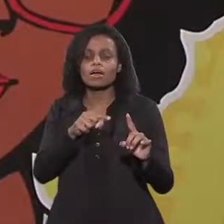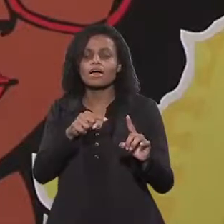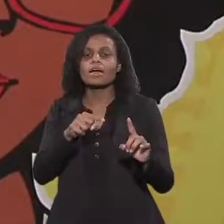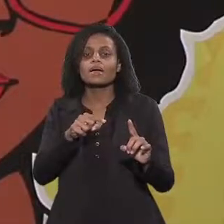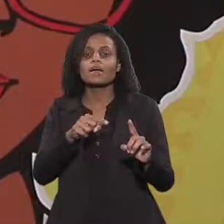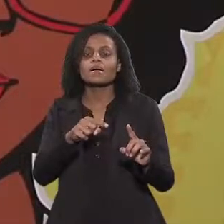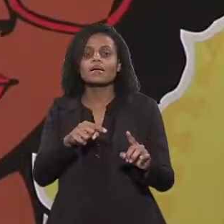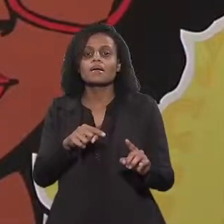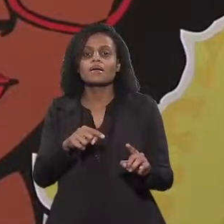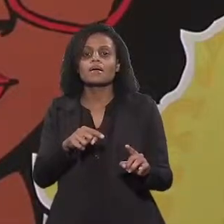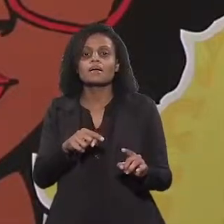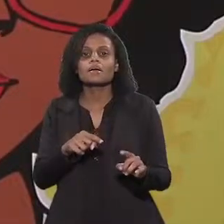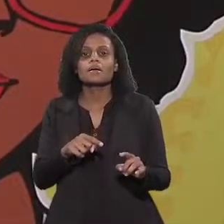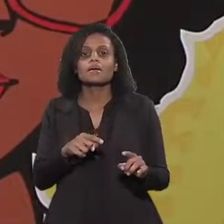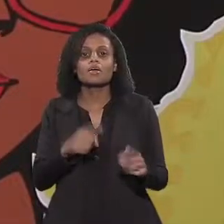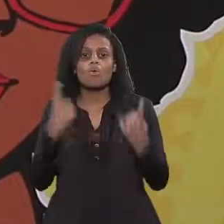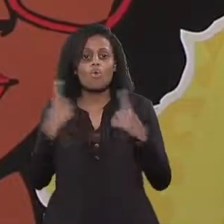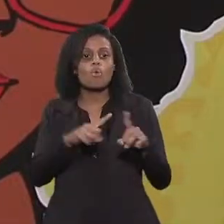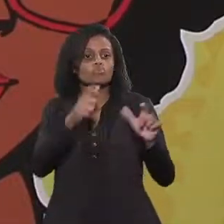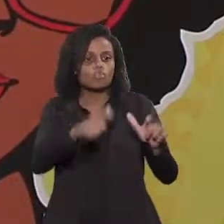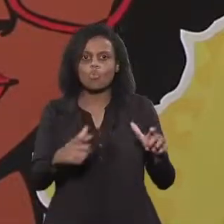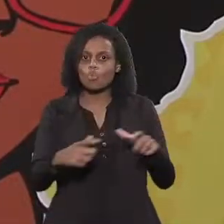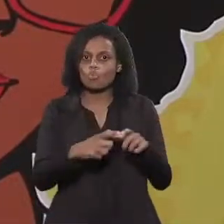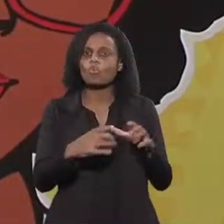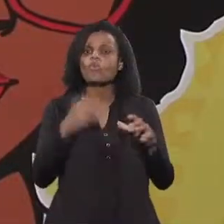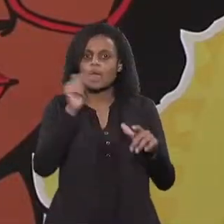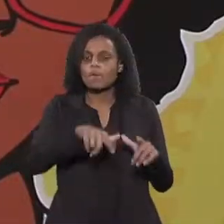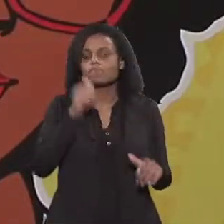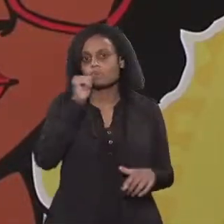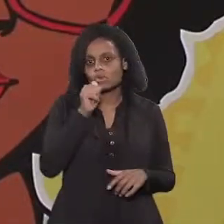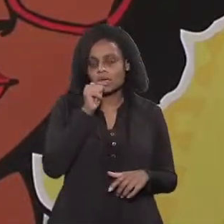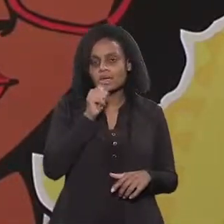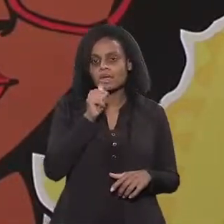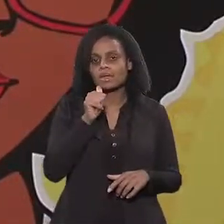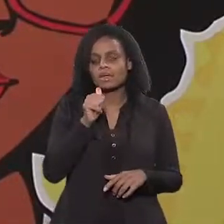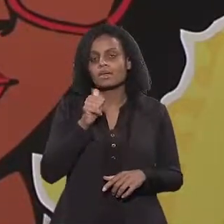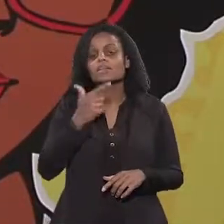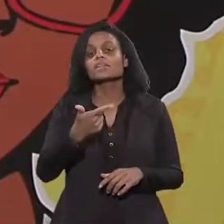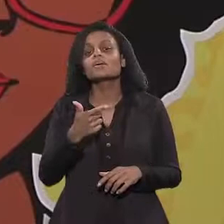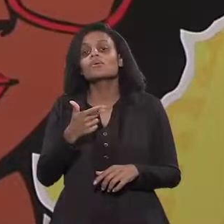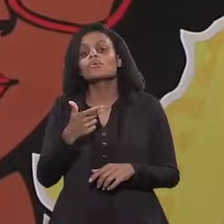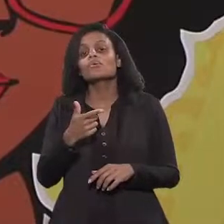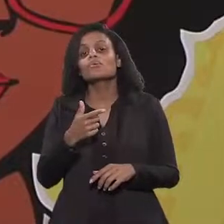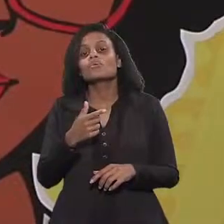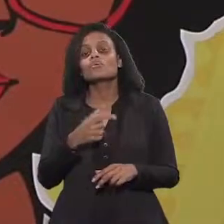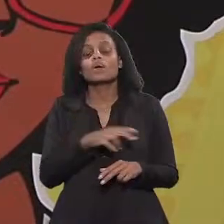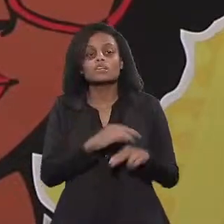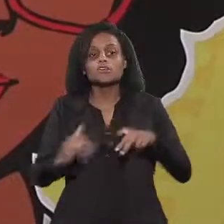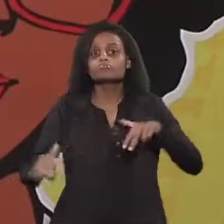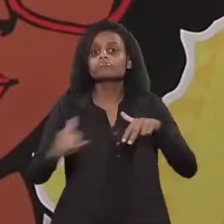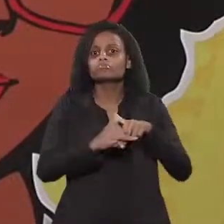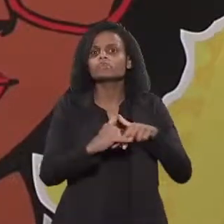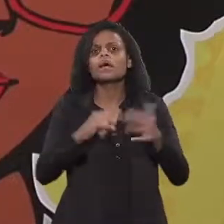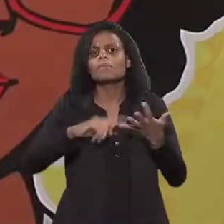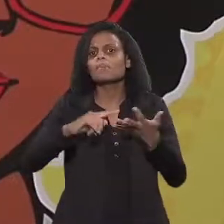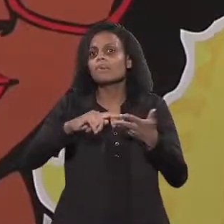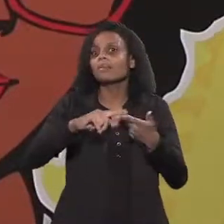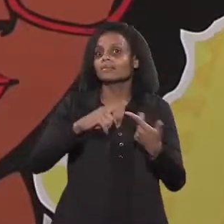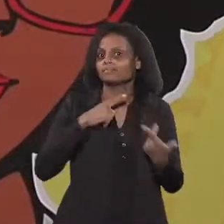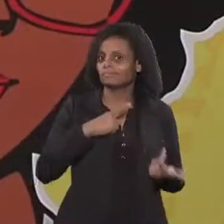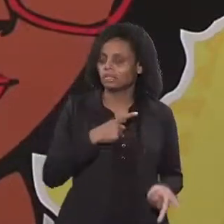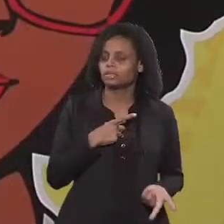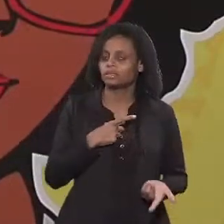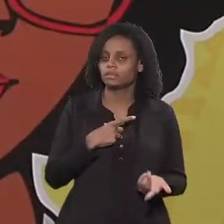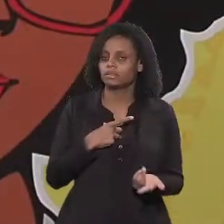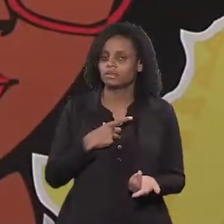direta a vitimar um setor da sociedade que seriam as mulheres, essa vitimização acontece com algumas características.